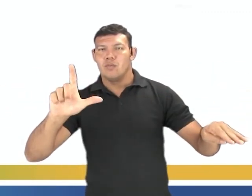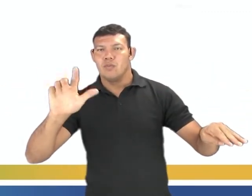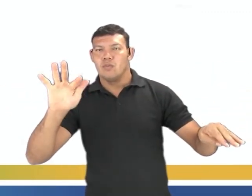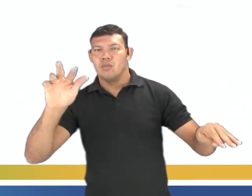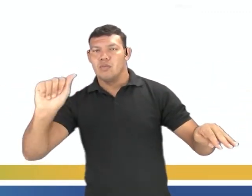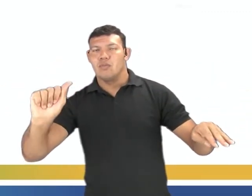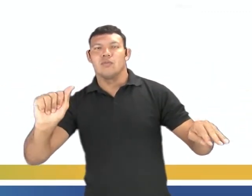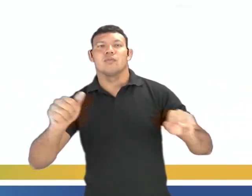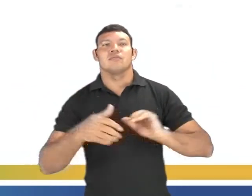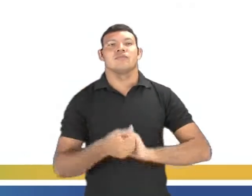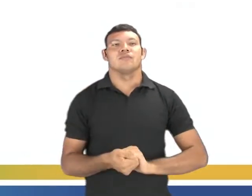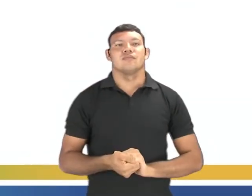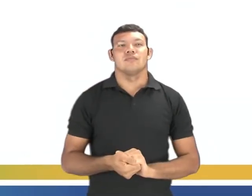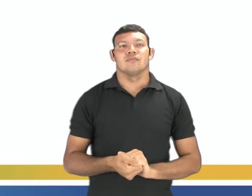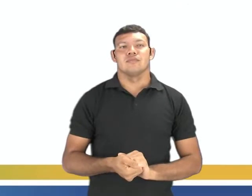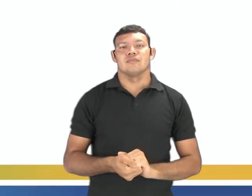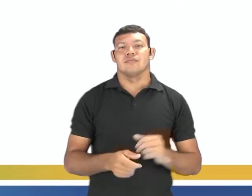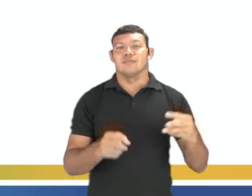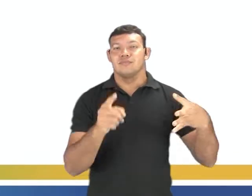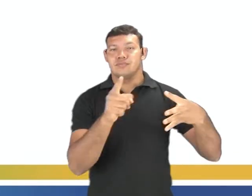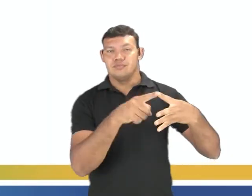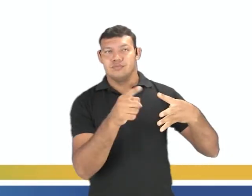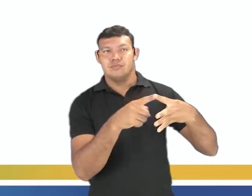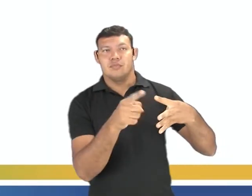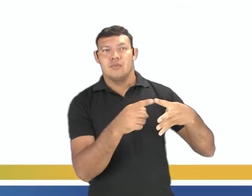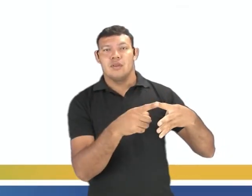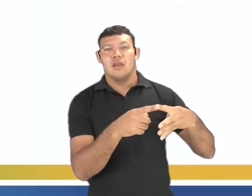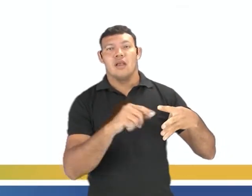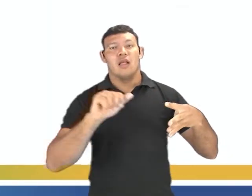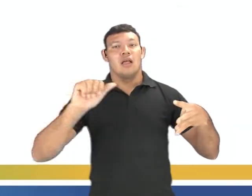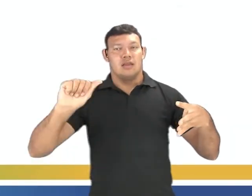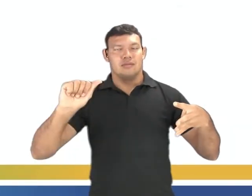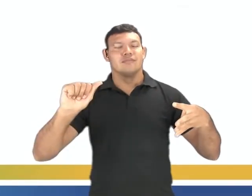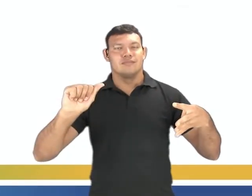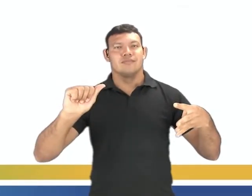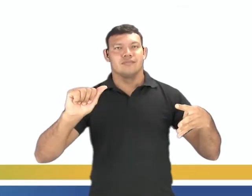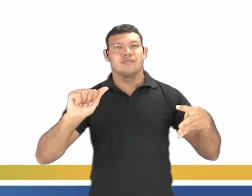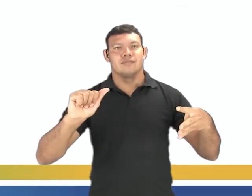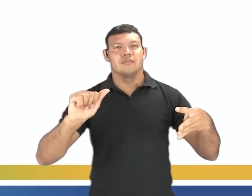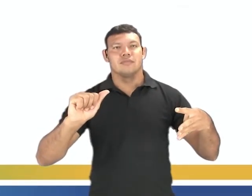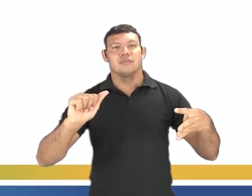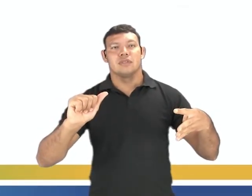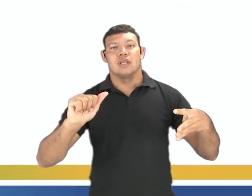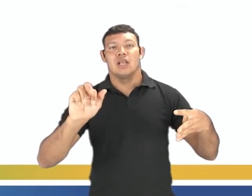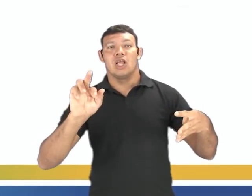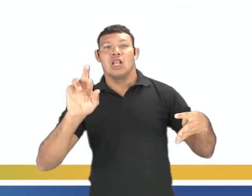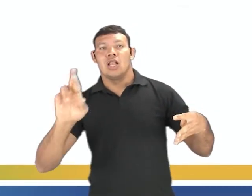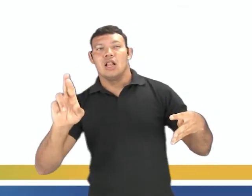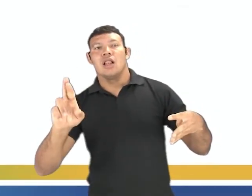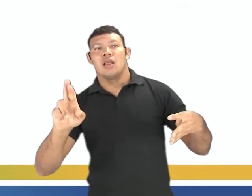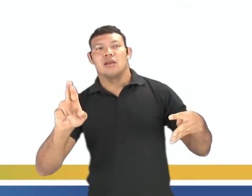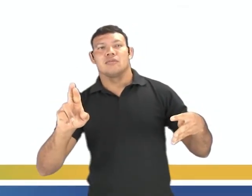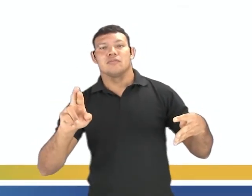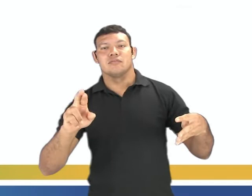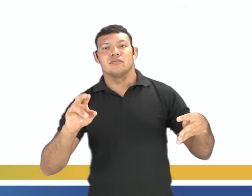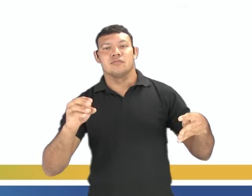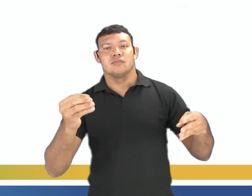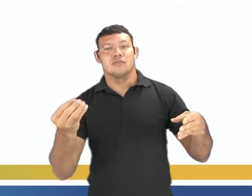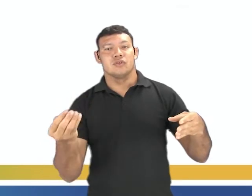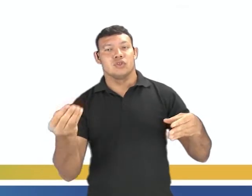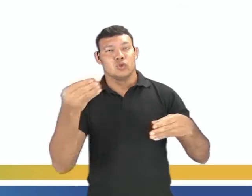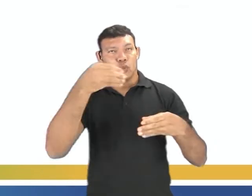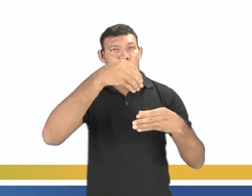maneira. Primeiro caso. Meu R, que é uma reta R, contido no plano alfa, se todos os pontos